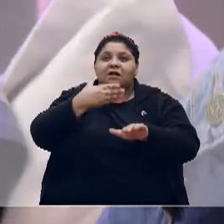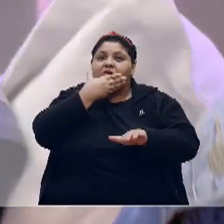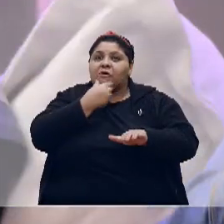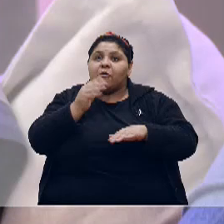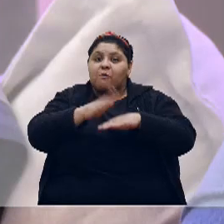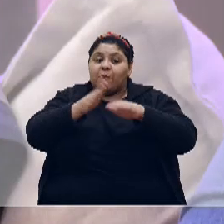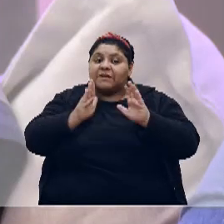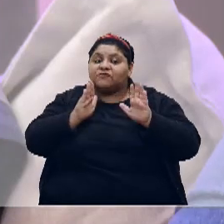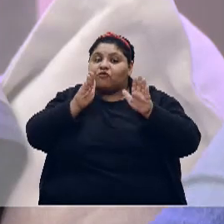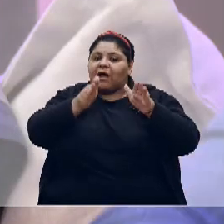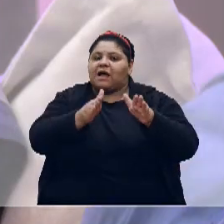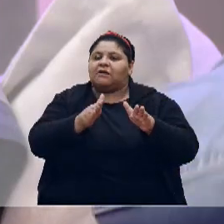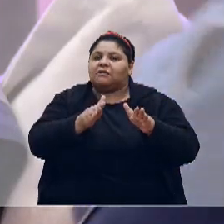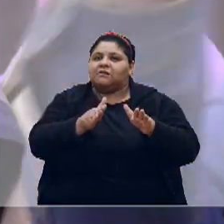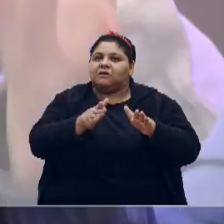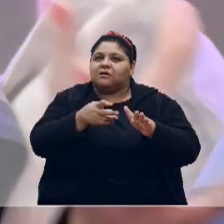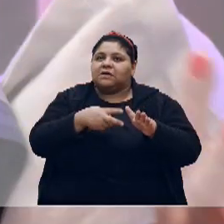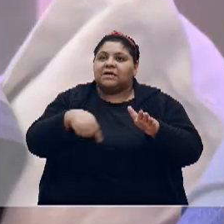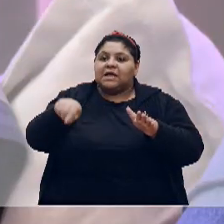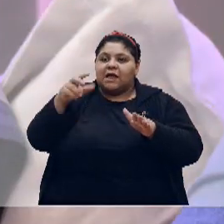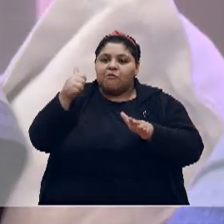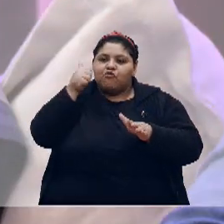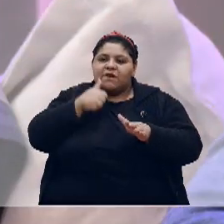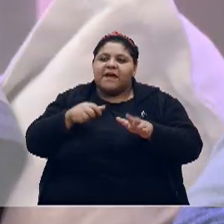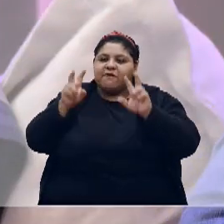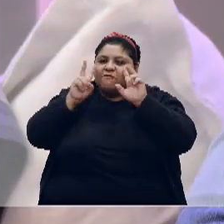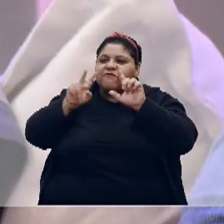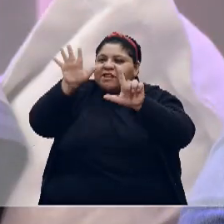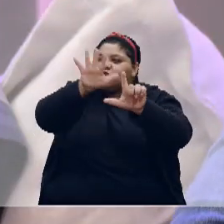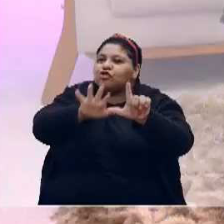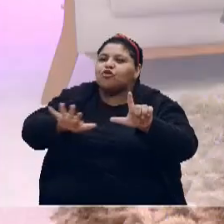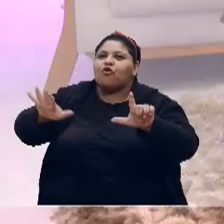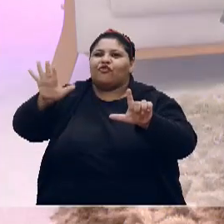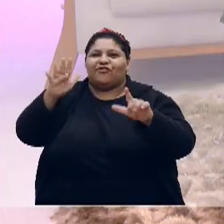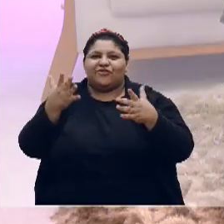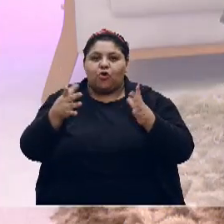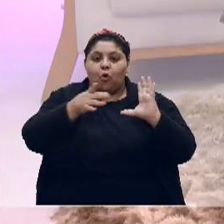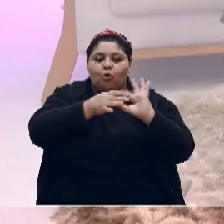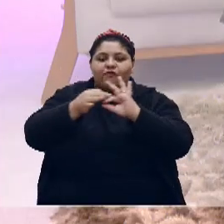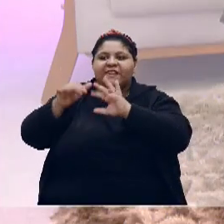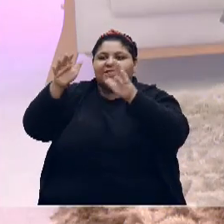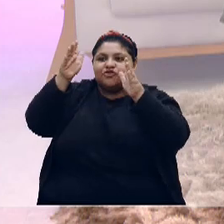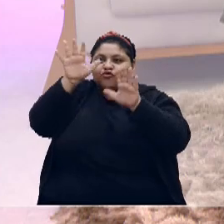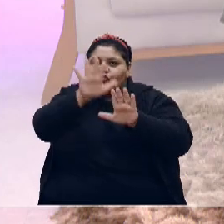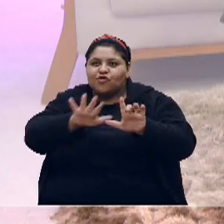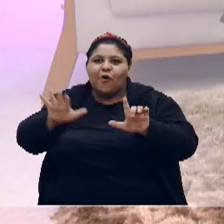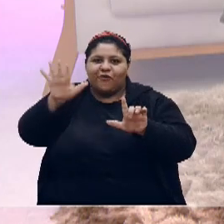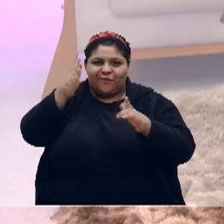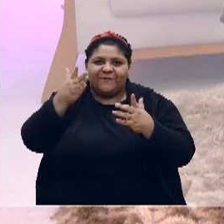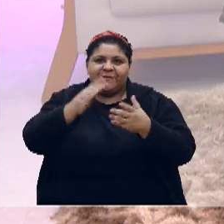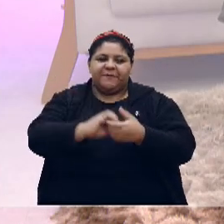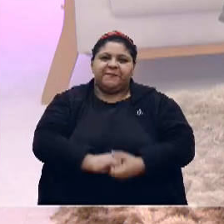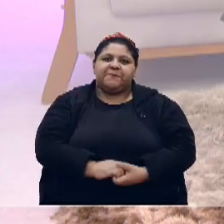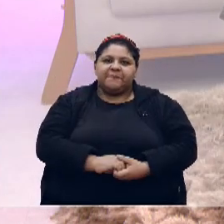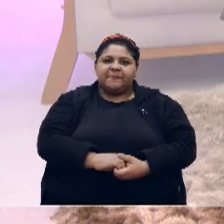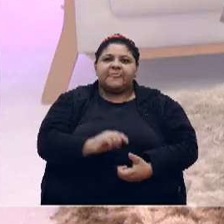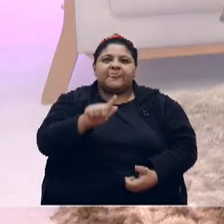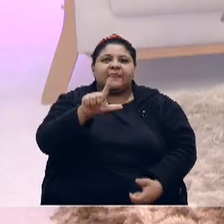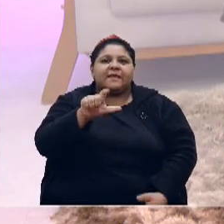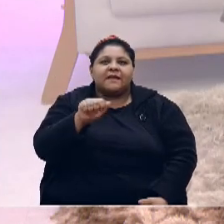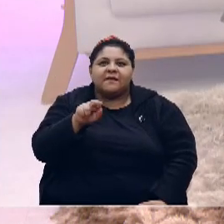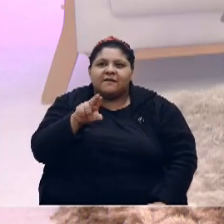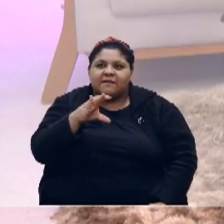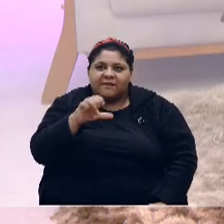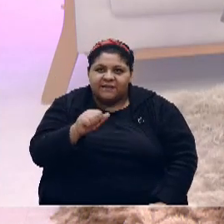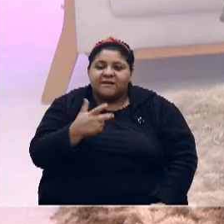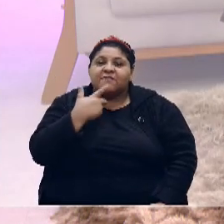focado no... Isso. Né? A gente vê o como um todo, né? Sim, vê o contexto todo. O contexto todo. Gláucia, até conta pra